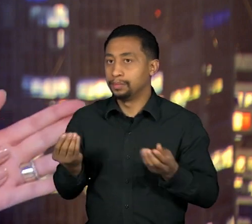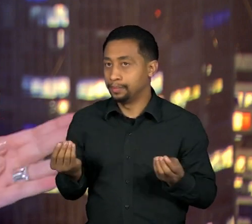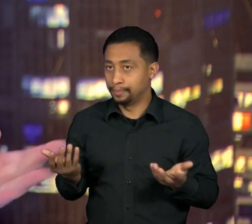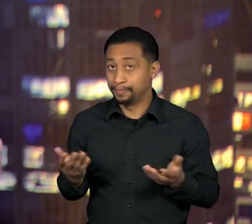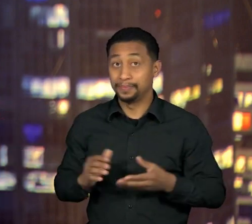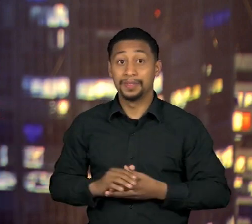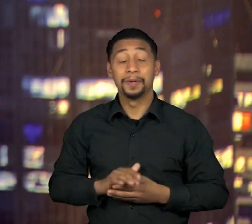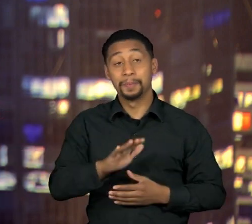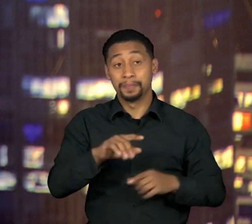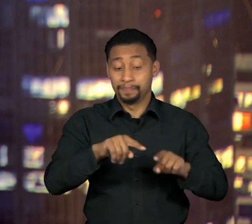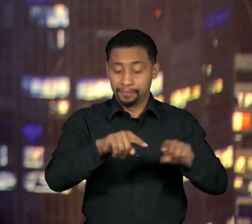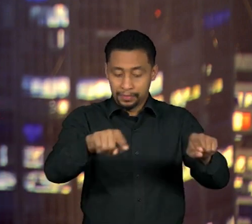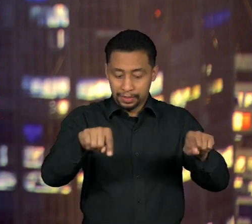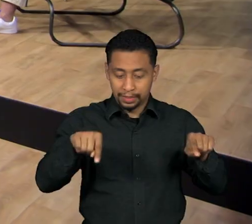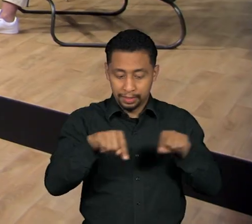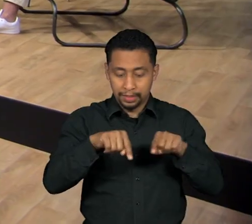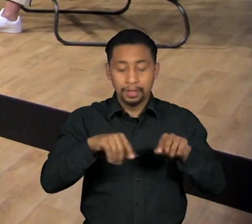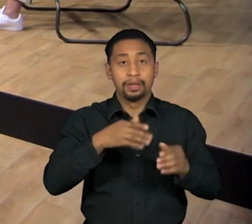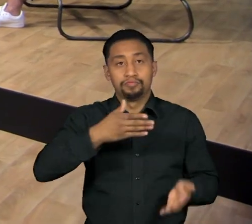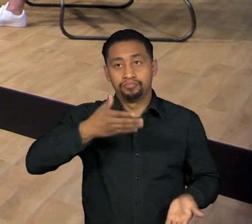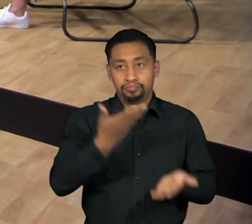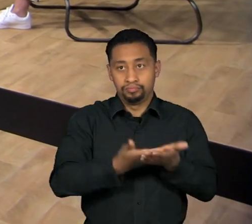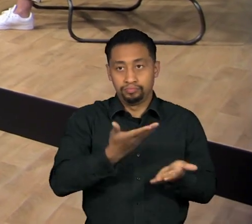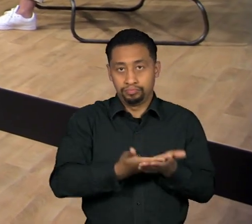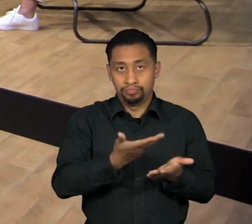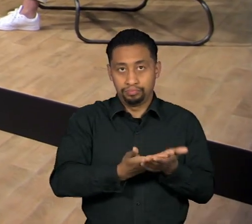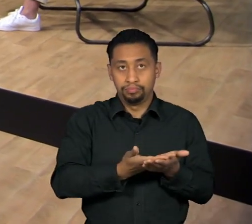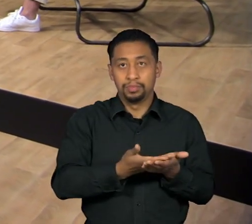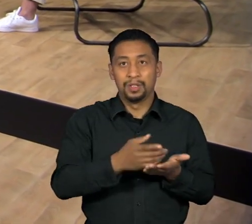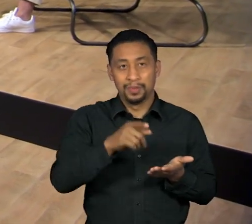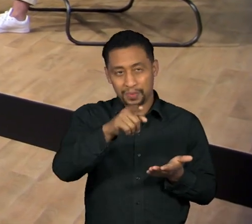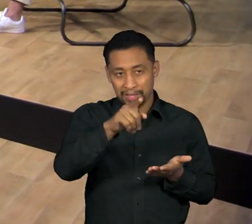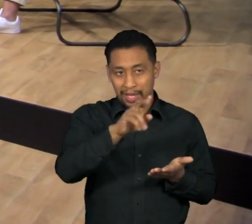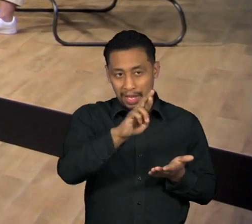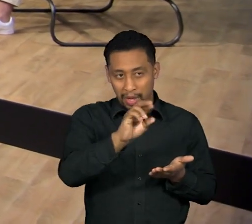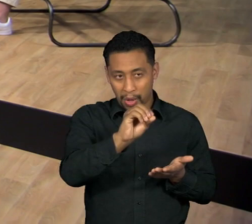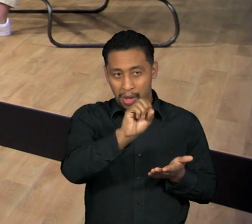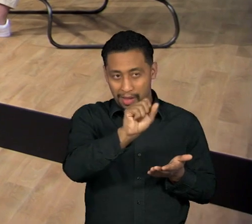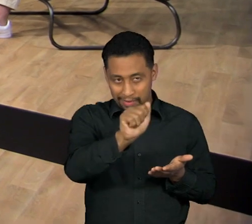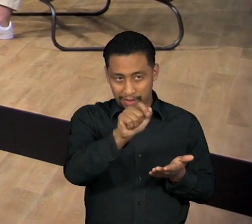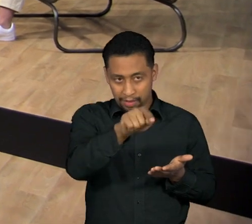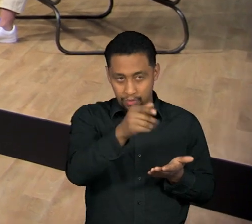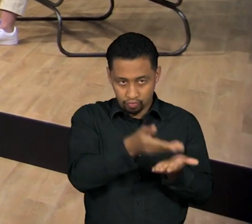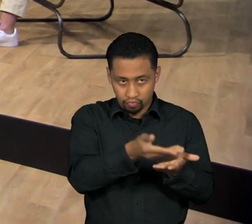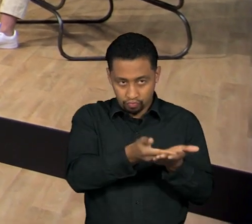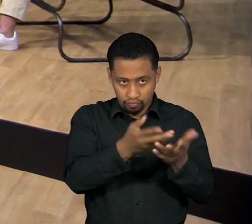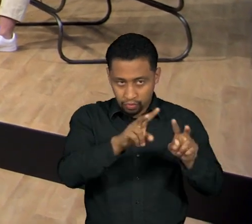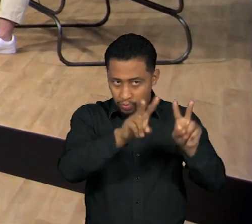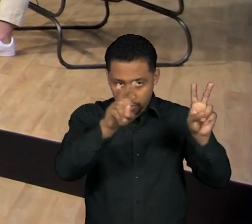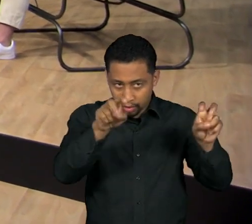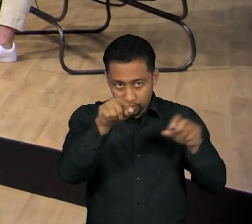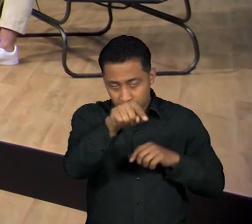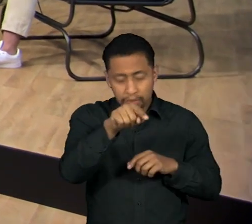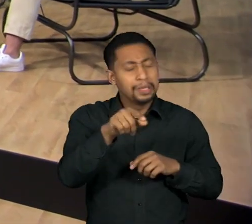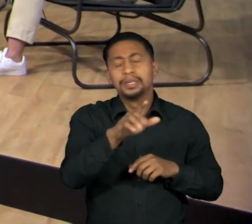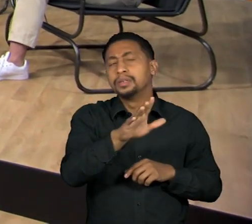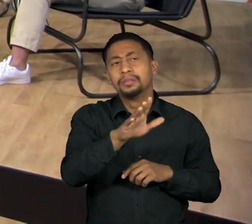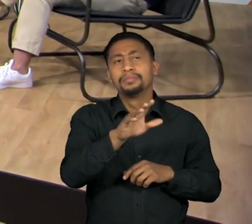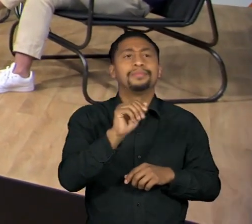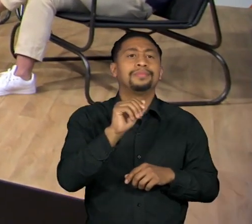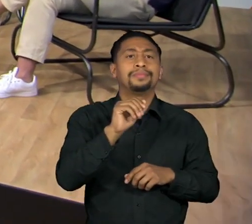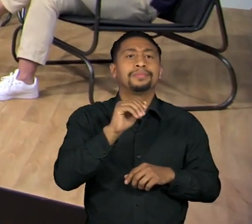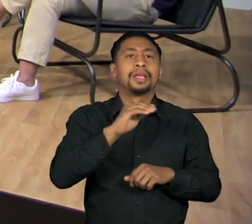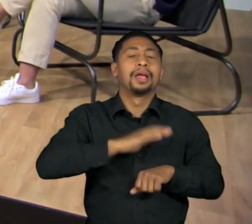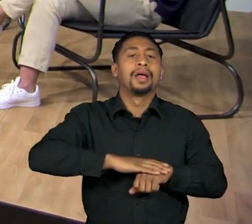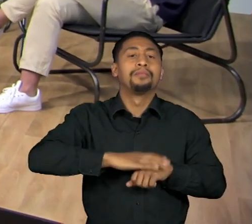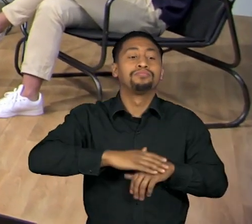esse uso dentro da sala de aula, não é, professora Rosa? A senhora estuda bastante essa questão. Quero te ouvir nesse sentido, os benefícios que